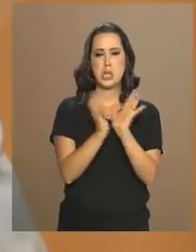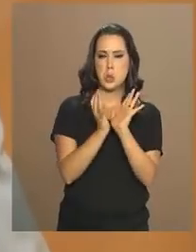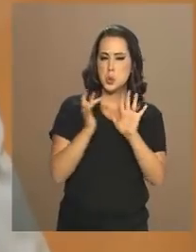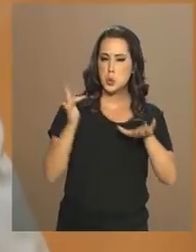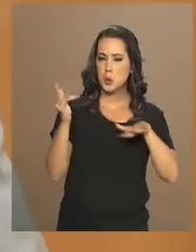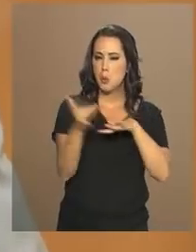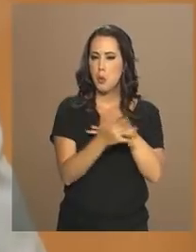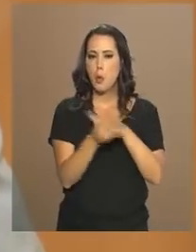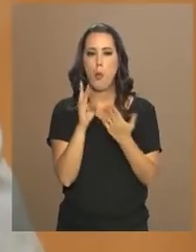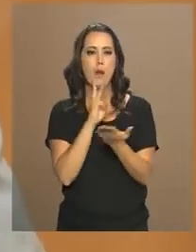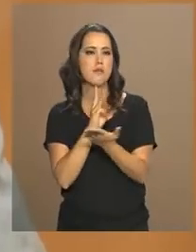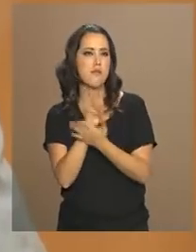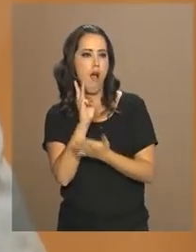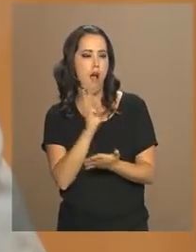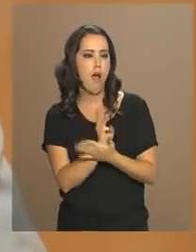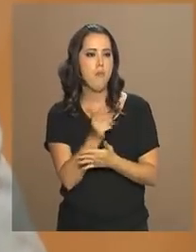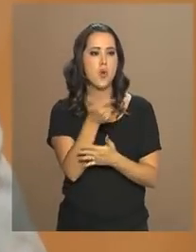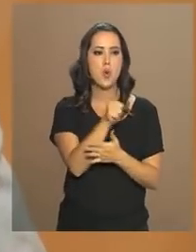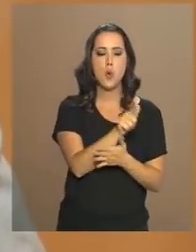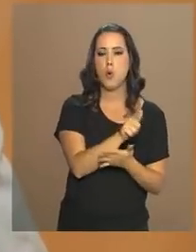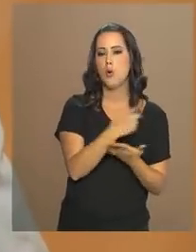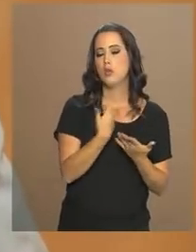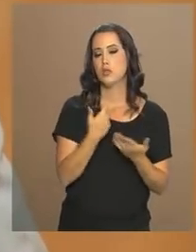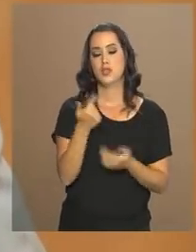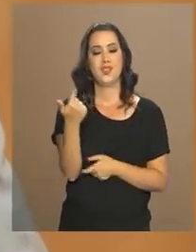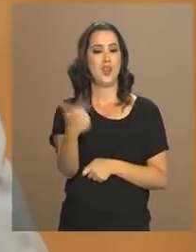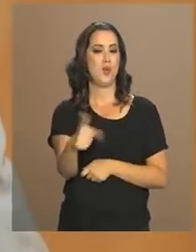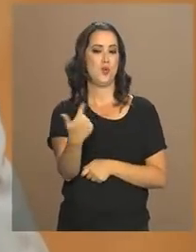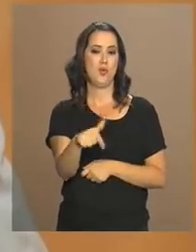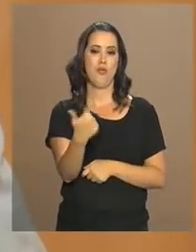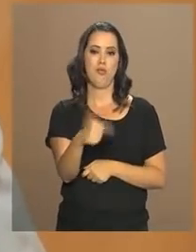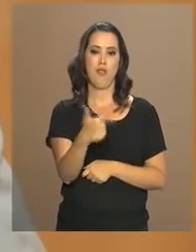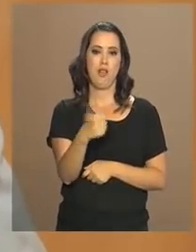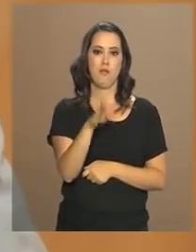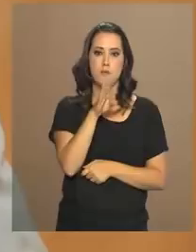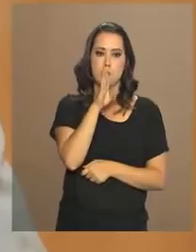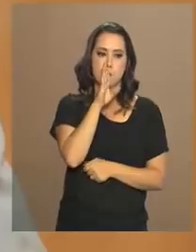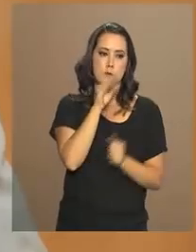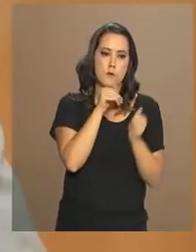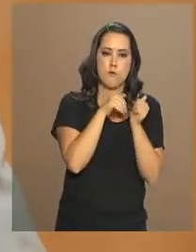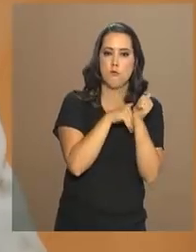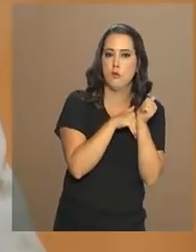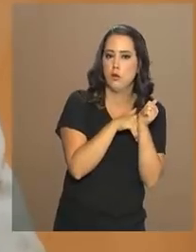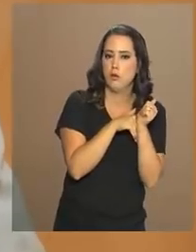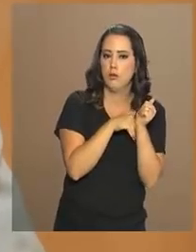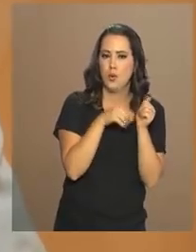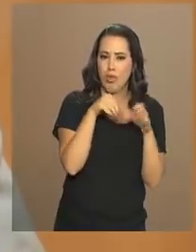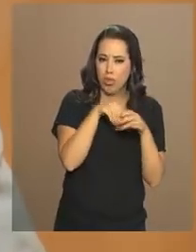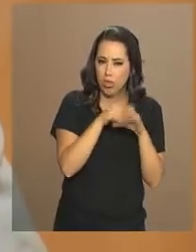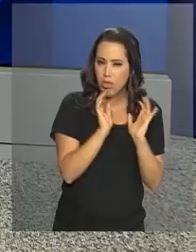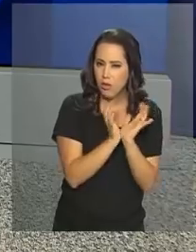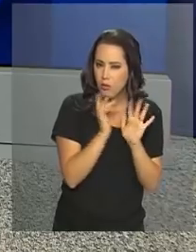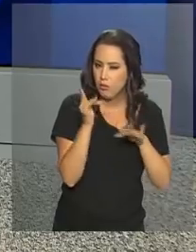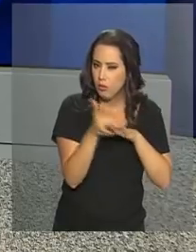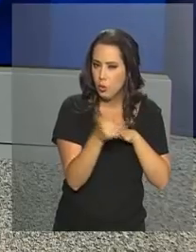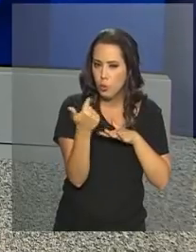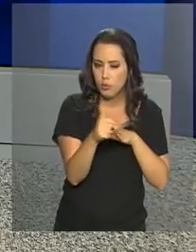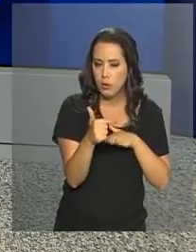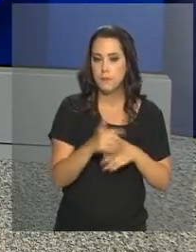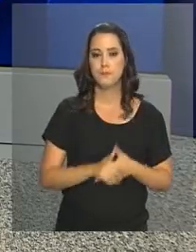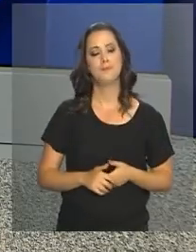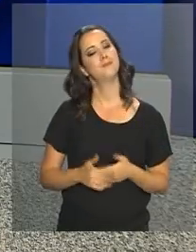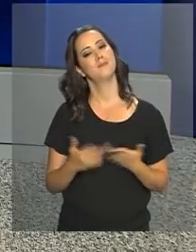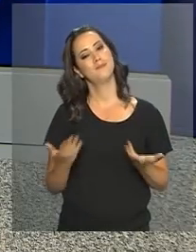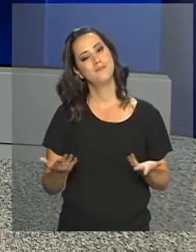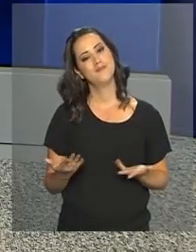usam WhatsApp e outros aplicativos, que não há anonimato nas redes sociais. Eu tenho repetido isso.